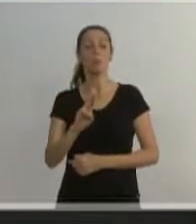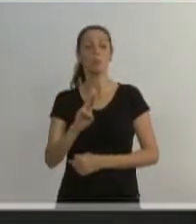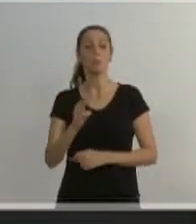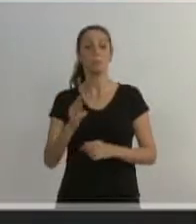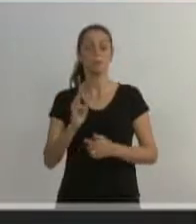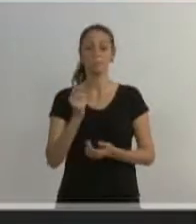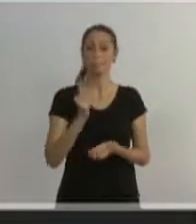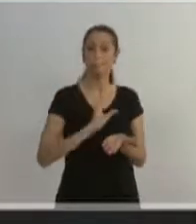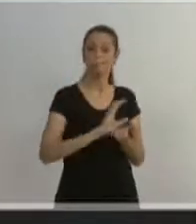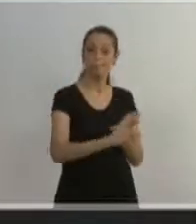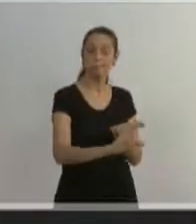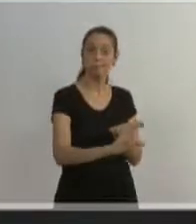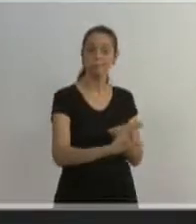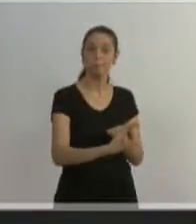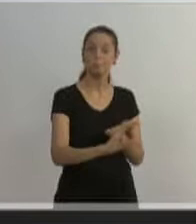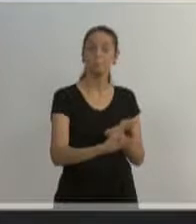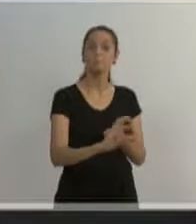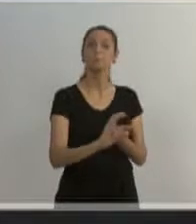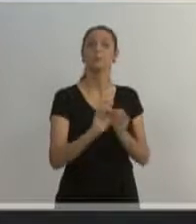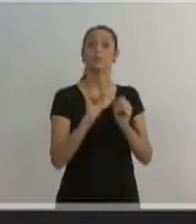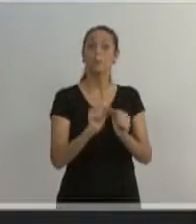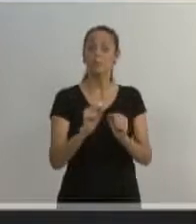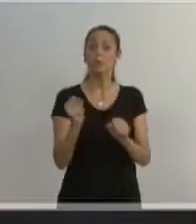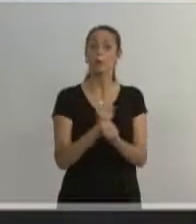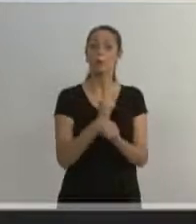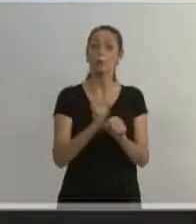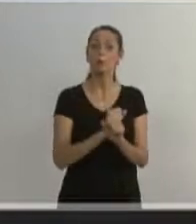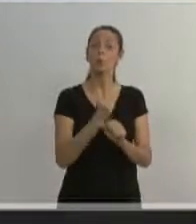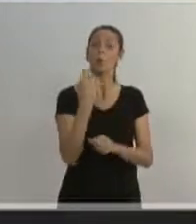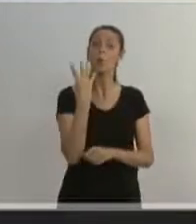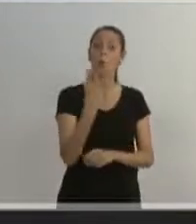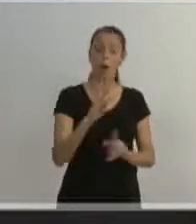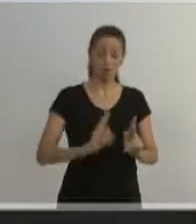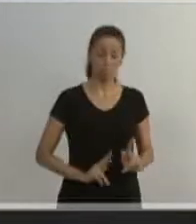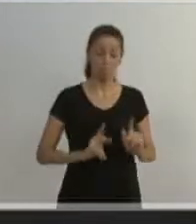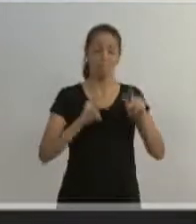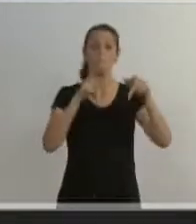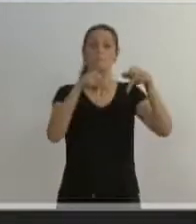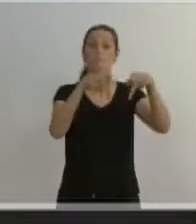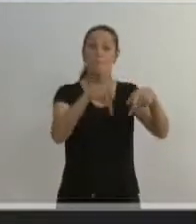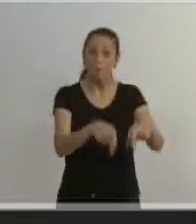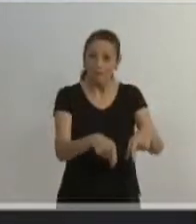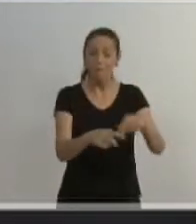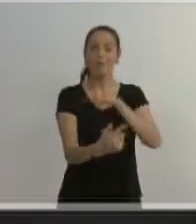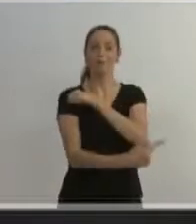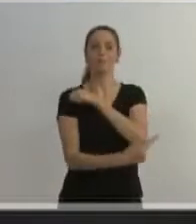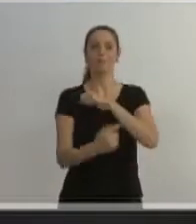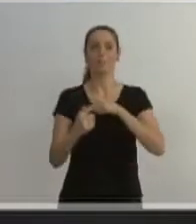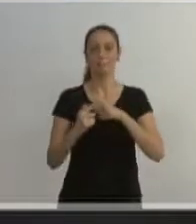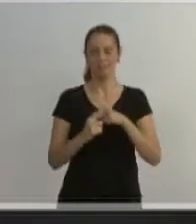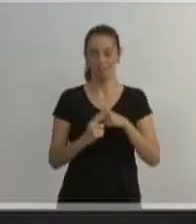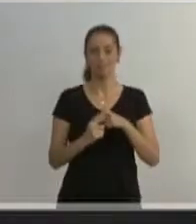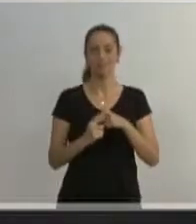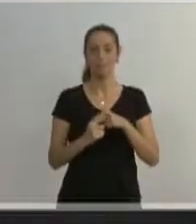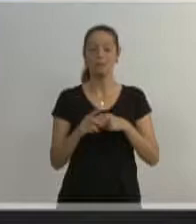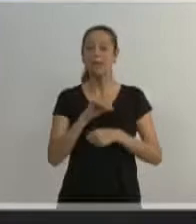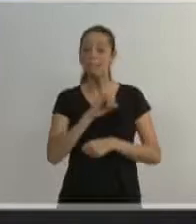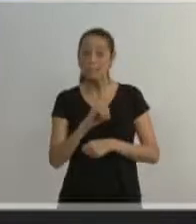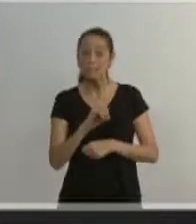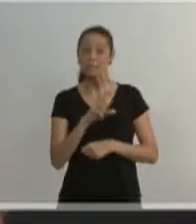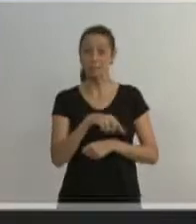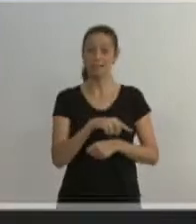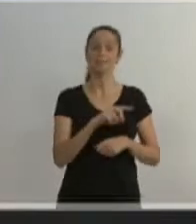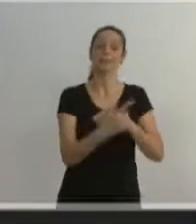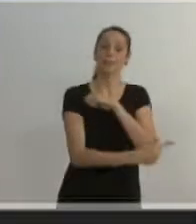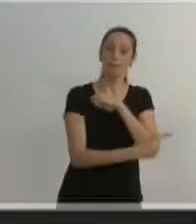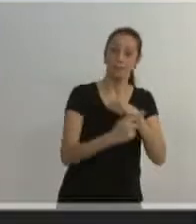devolvido para quatro pontos da paz democracia quer dizer se não está acontecendo o trecho que é